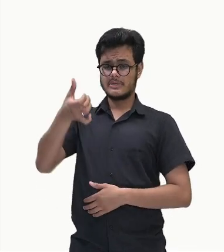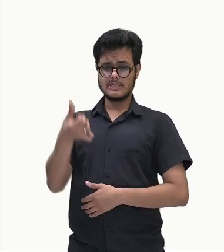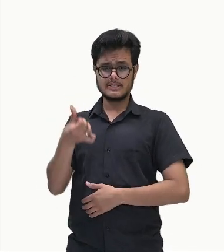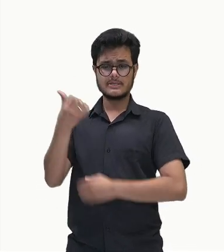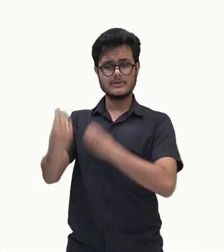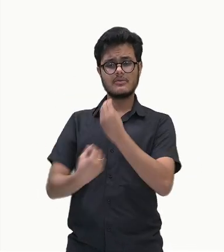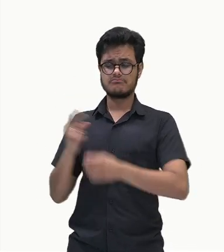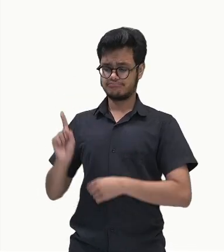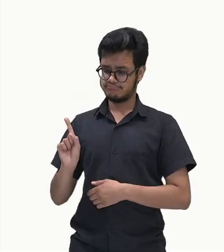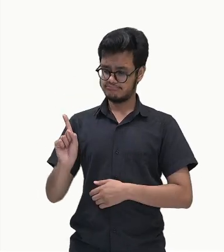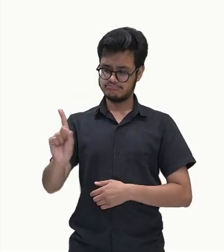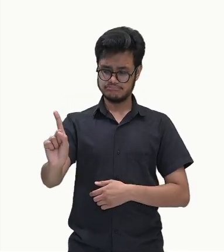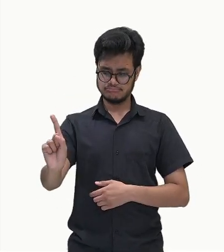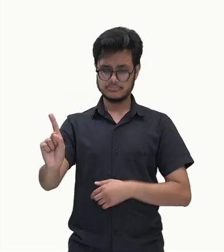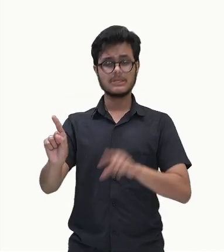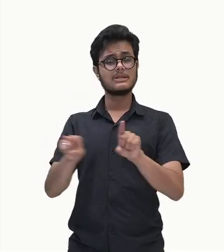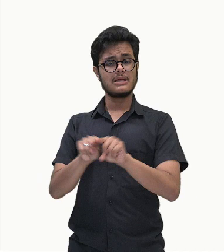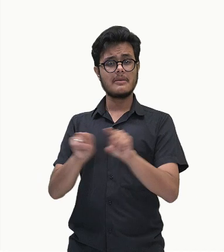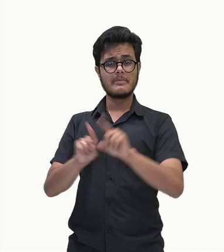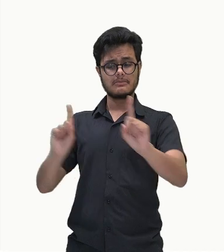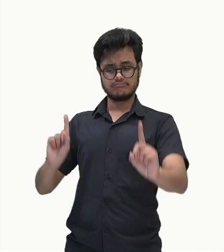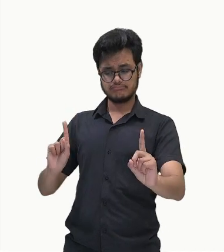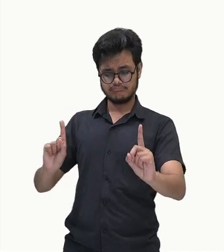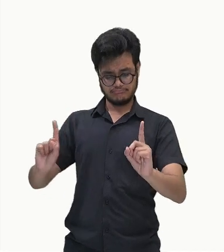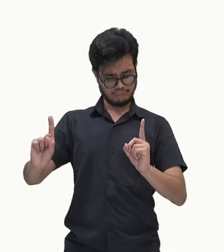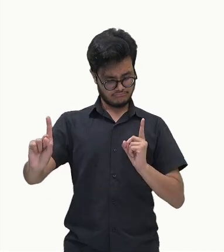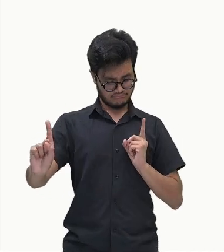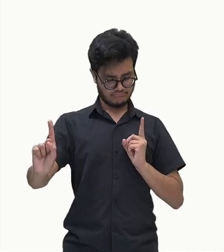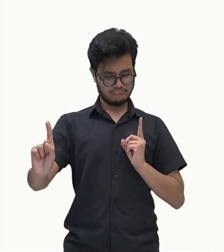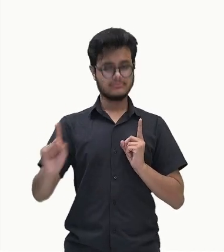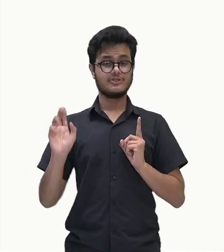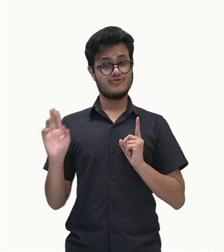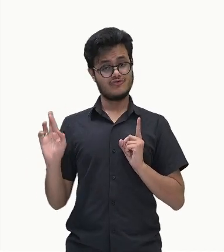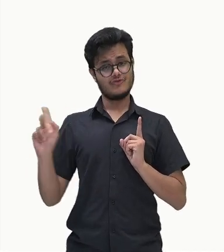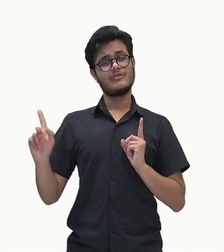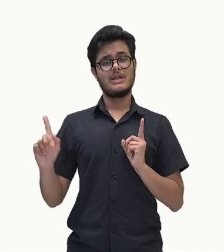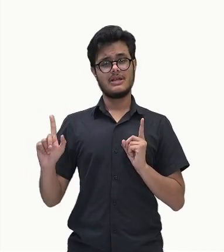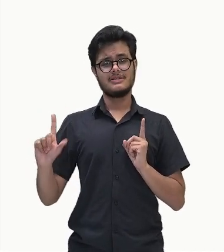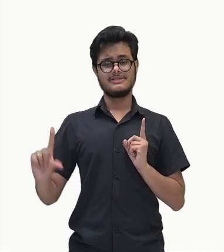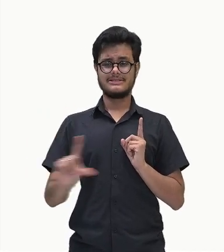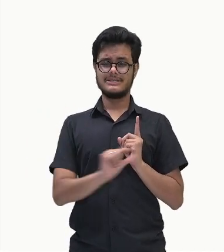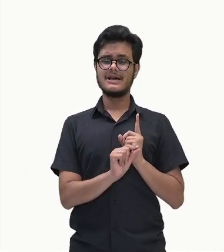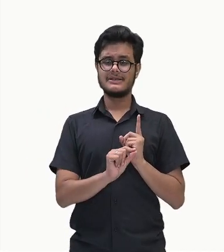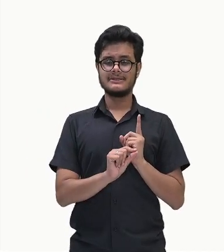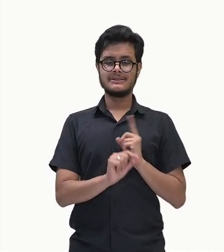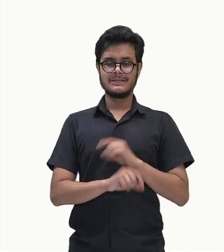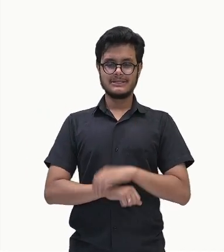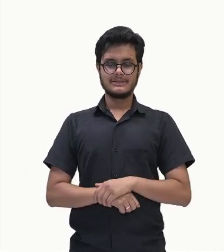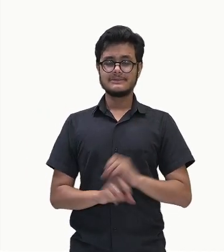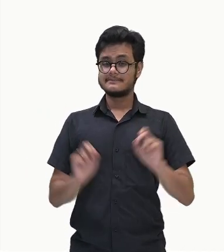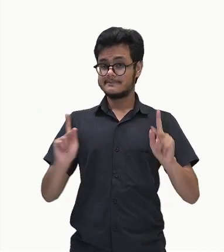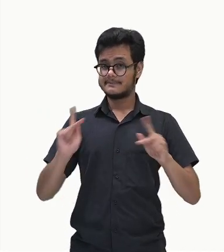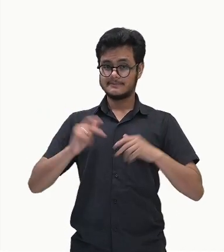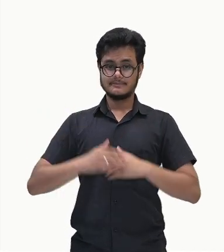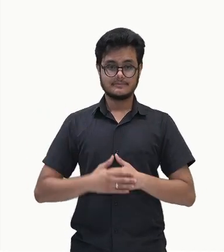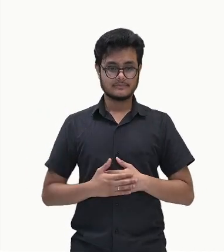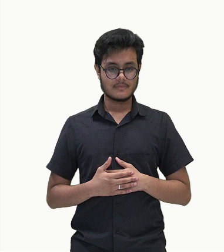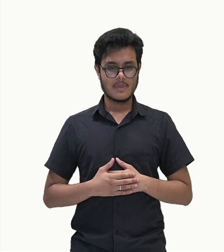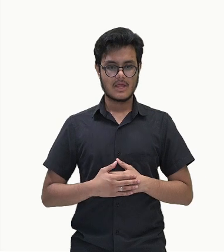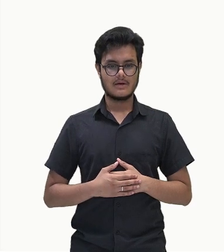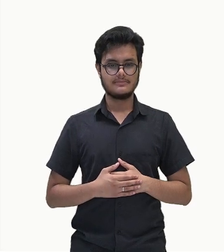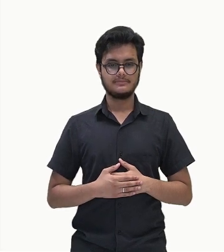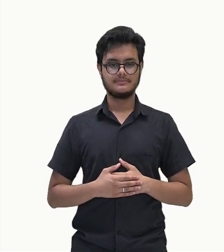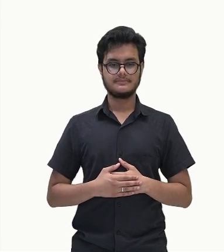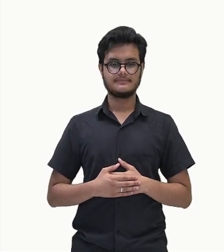entrar no edifício e sair por uma porta diferente da que ela usou para entrar OK